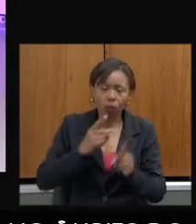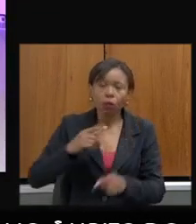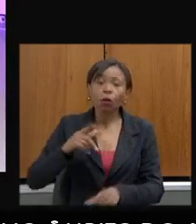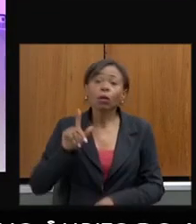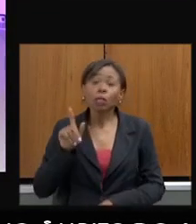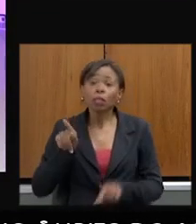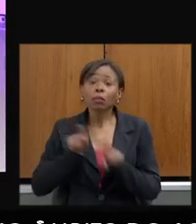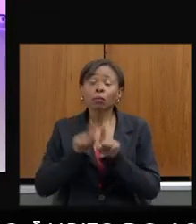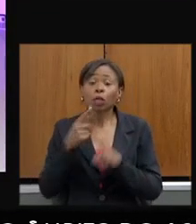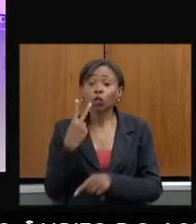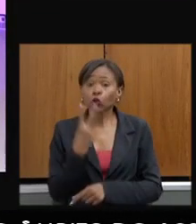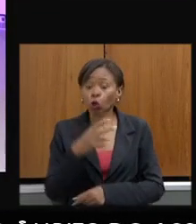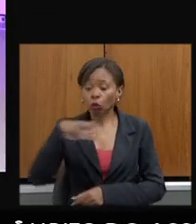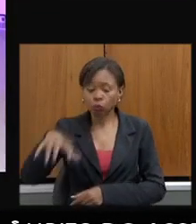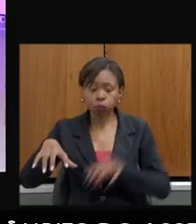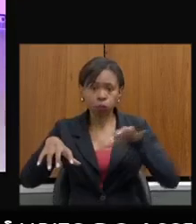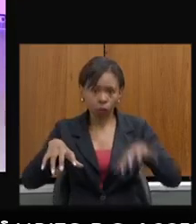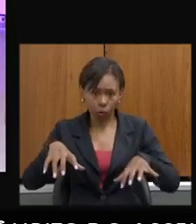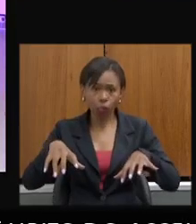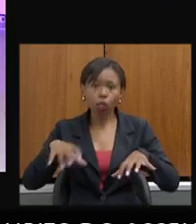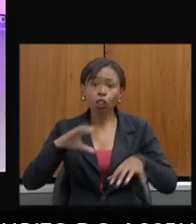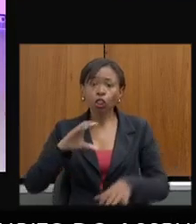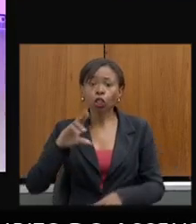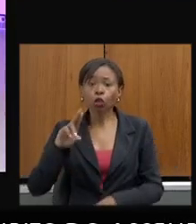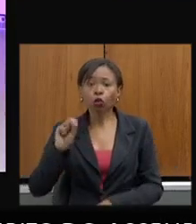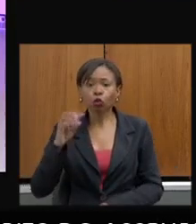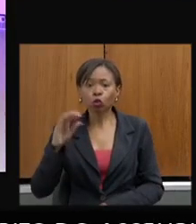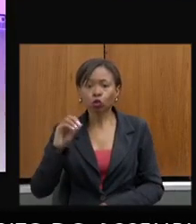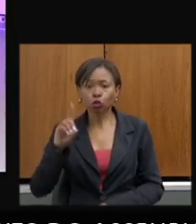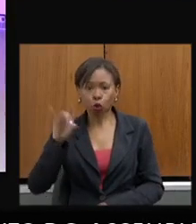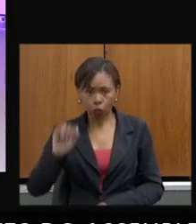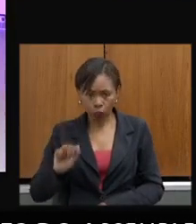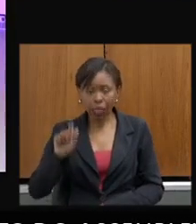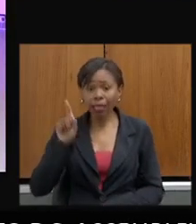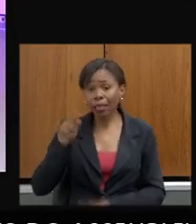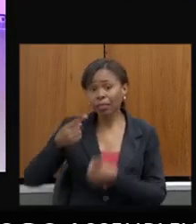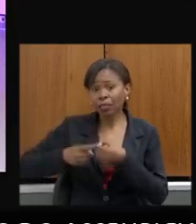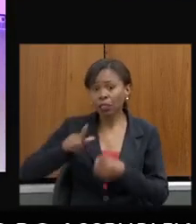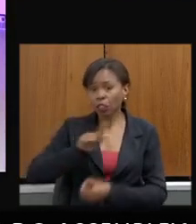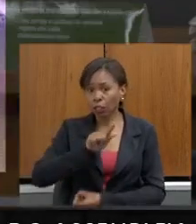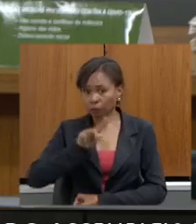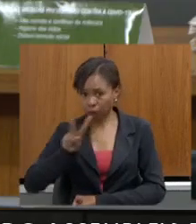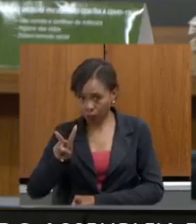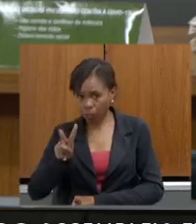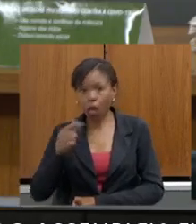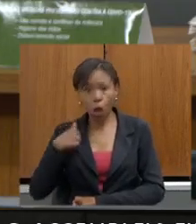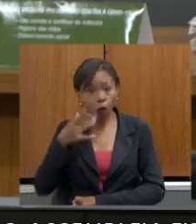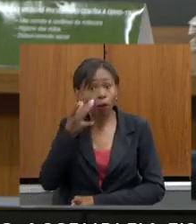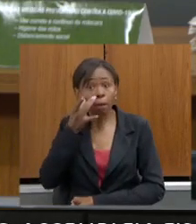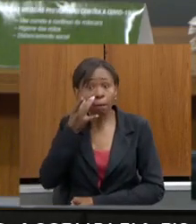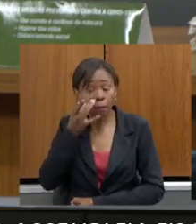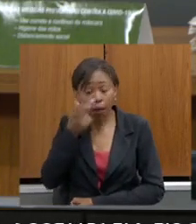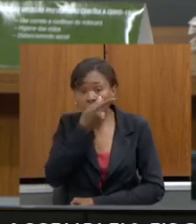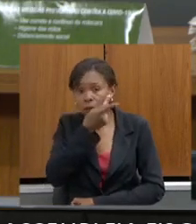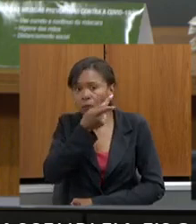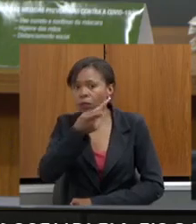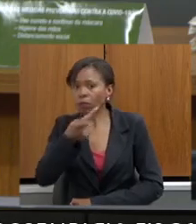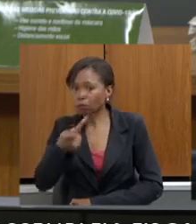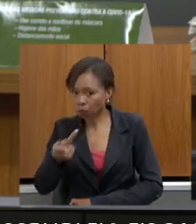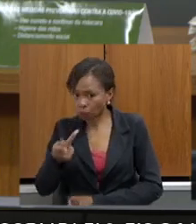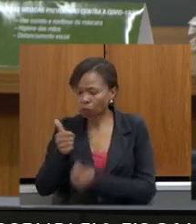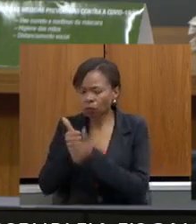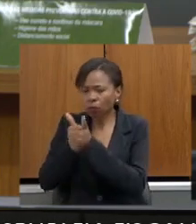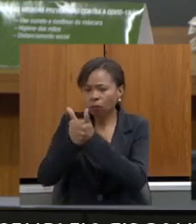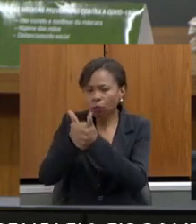duas unidades regionais de Custódia em Governador Valadares eu estive lá pessoalmente visitando e